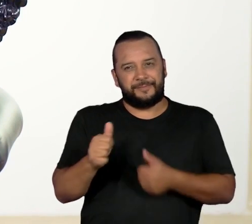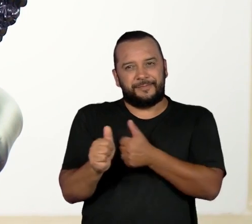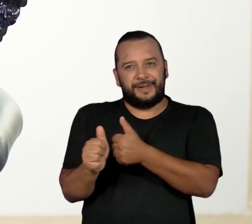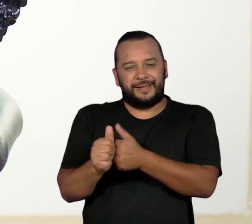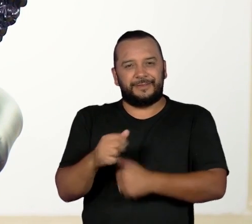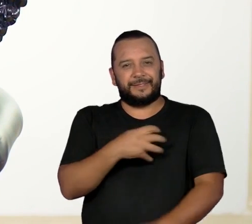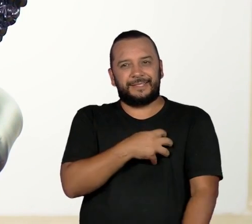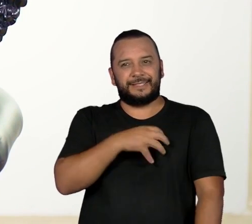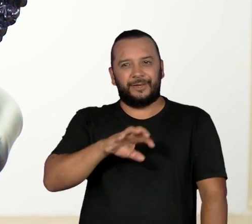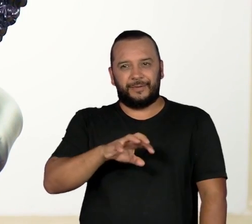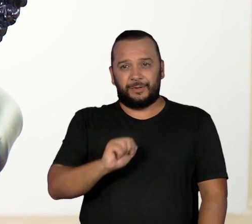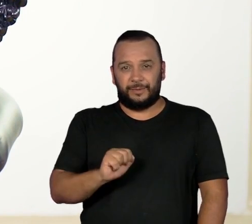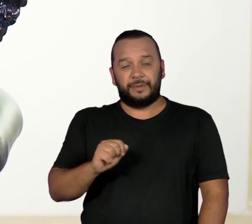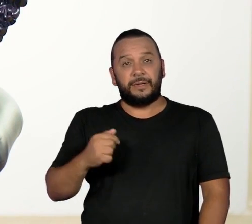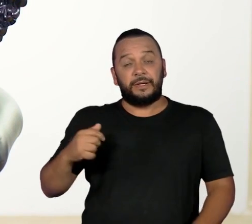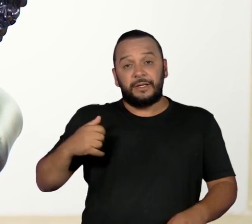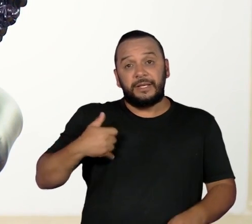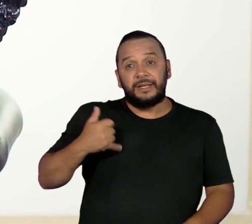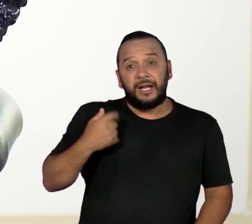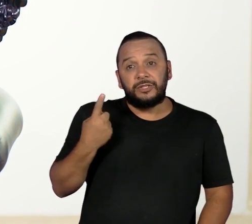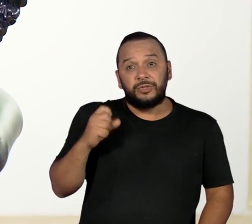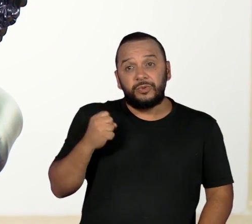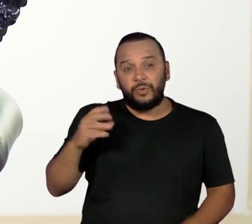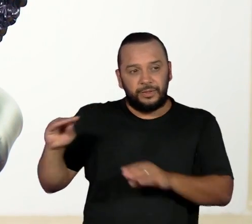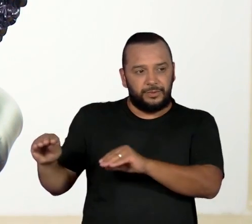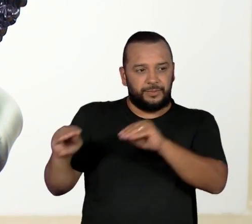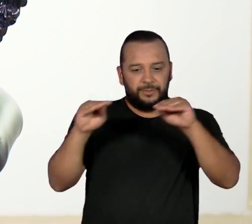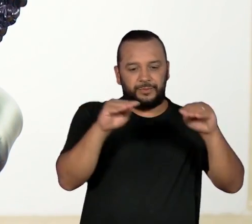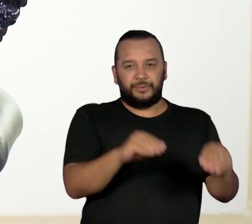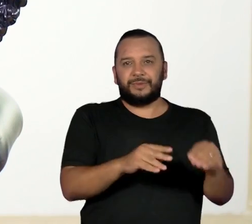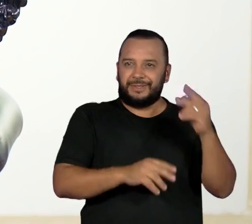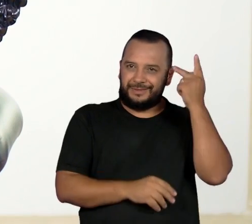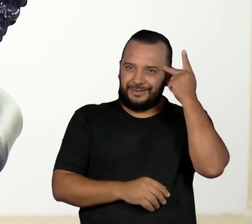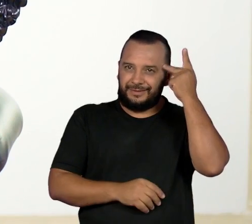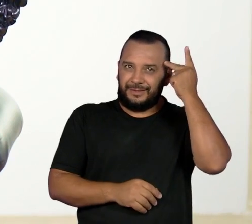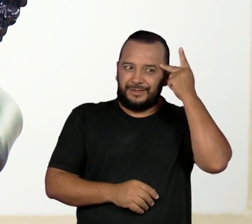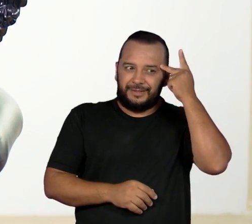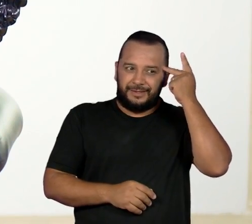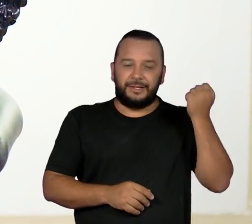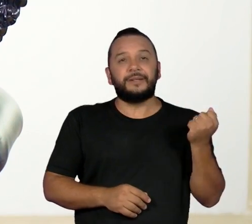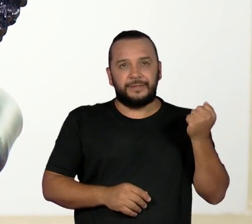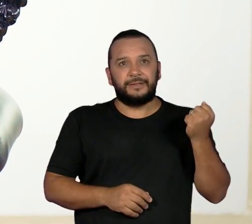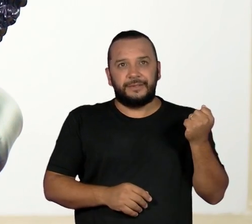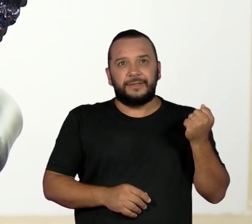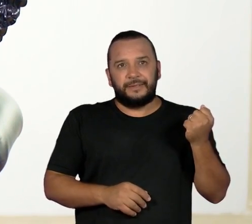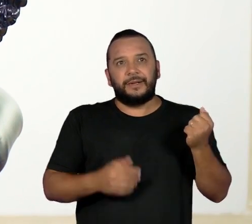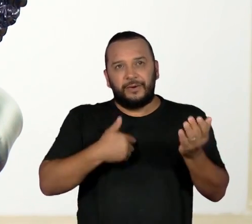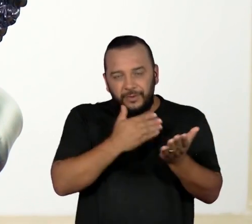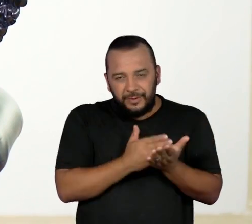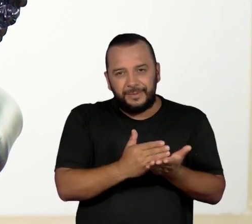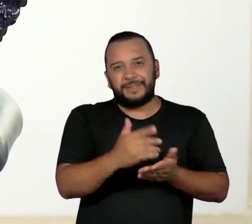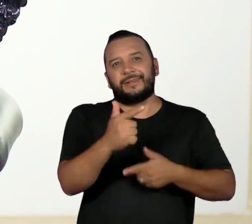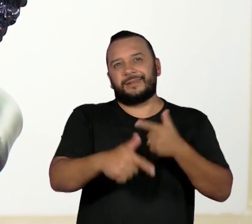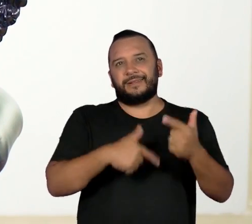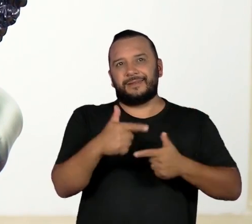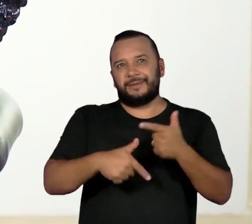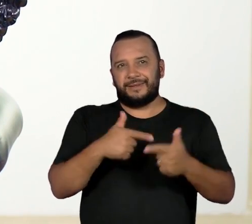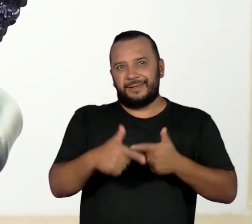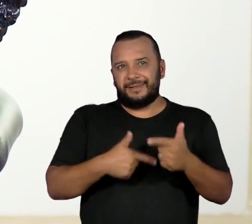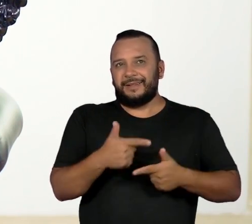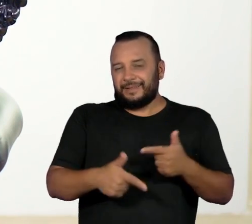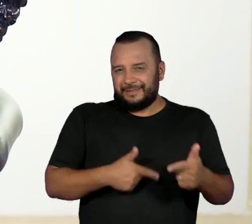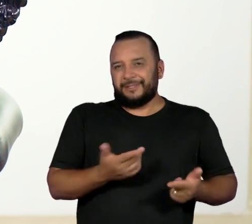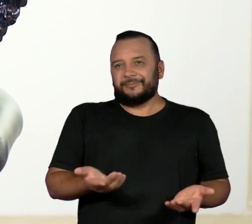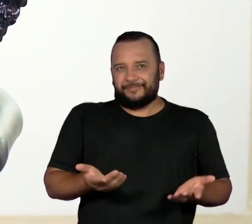18, já vim para São Paulo. E foi quando já vim para São Paulo para começar a carreira. Foi quando já tudo